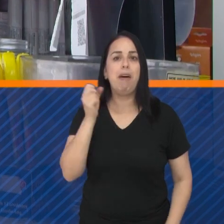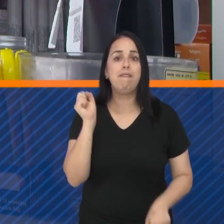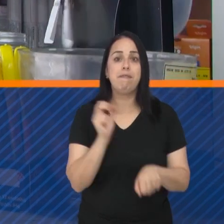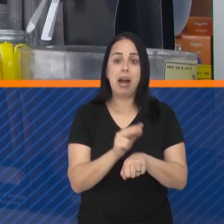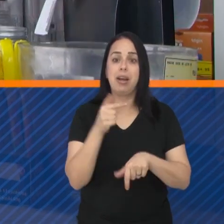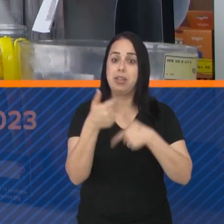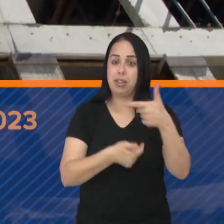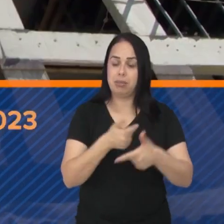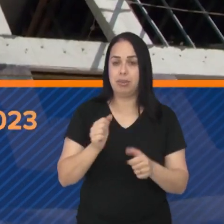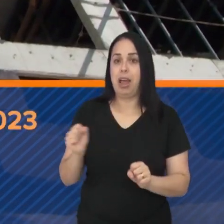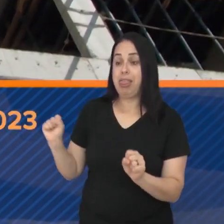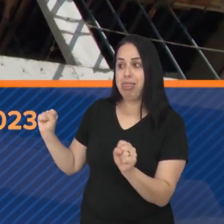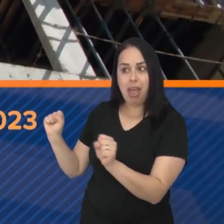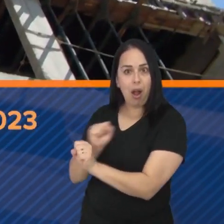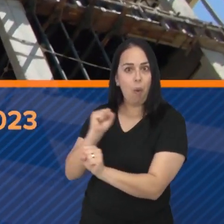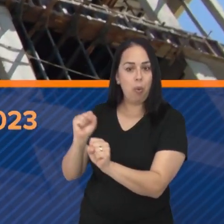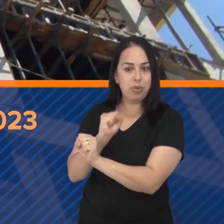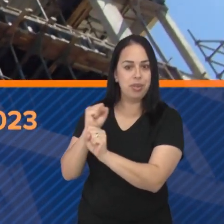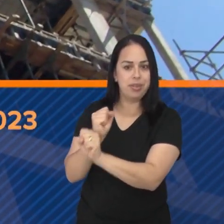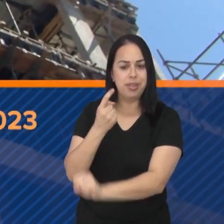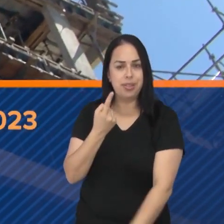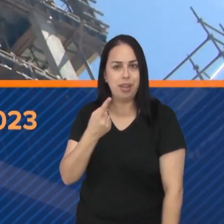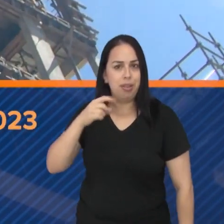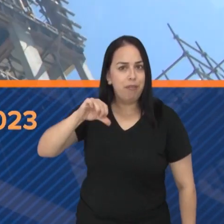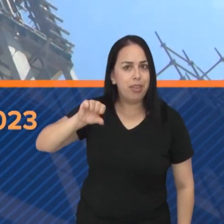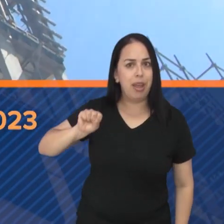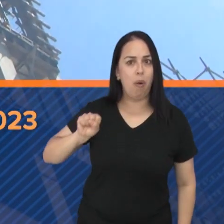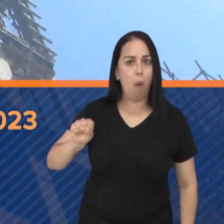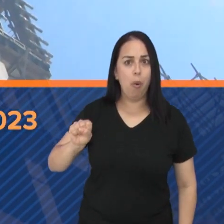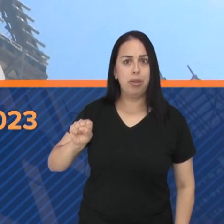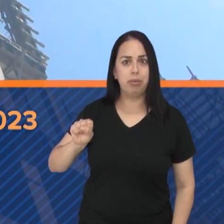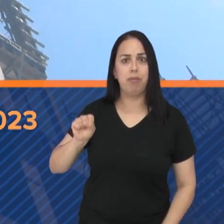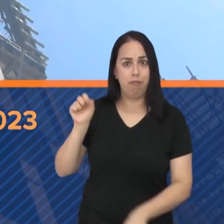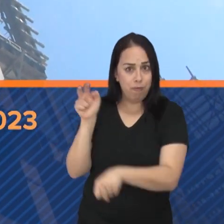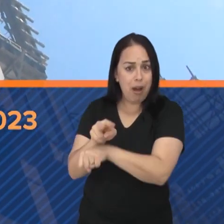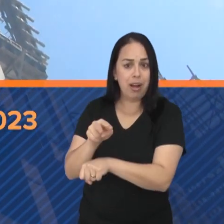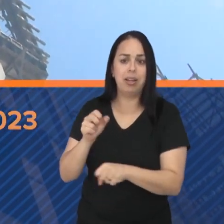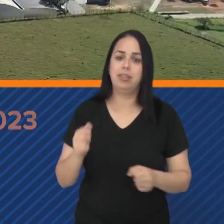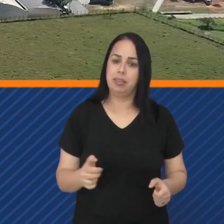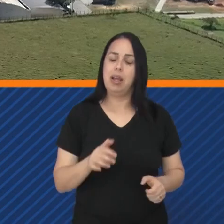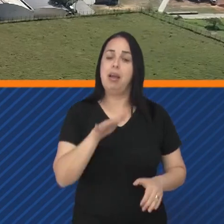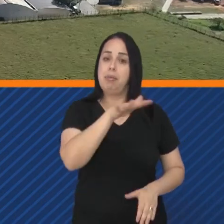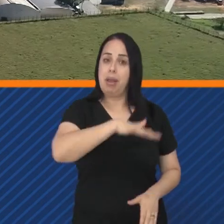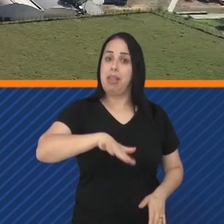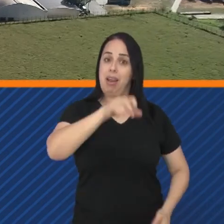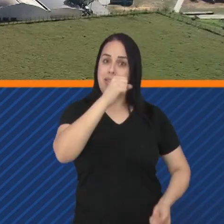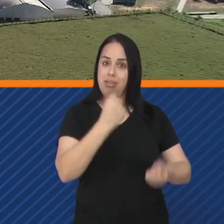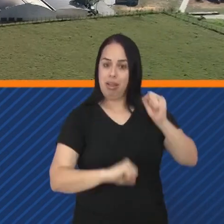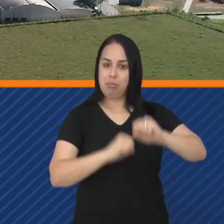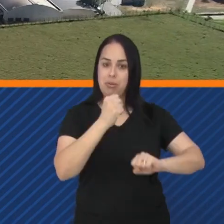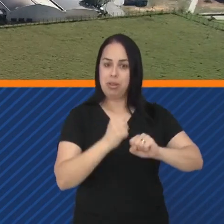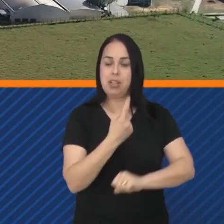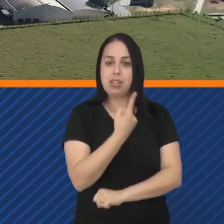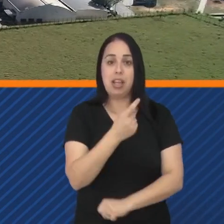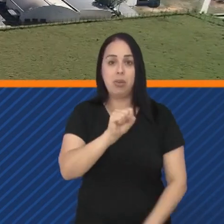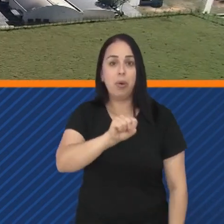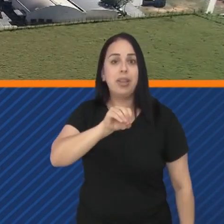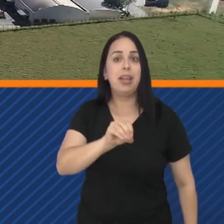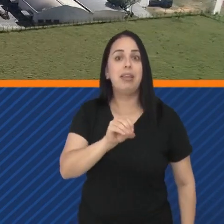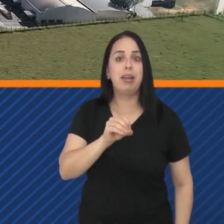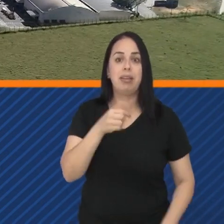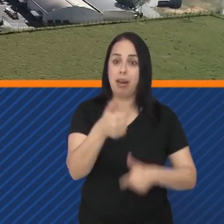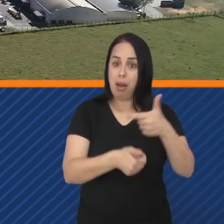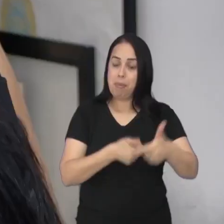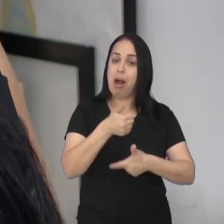321 vagas. Na construção civil foram 198 postos de trabalho. Já a indústria gerou